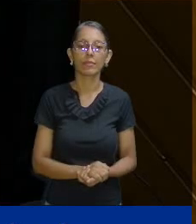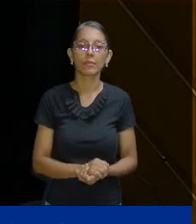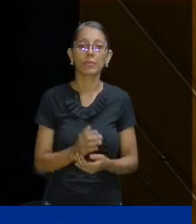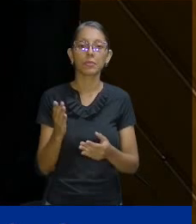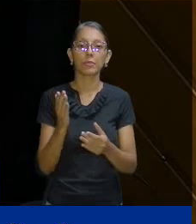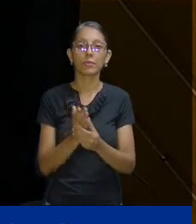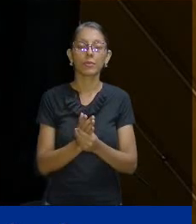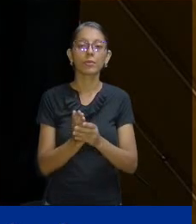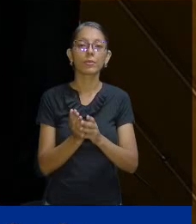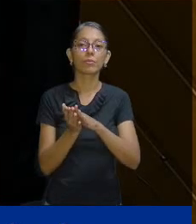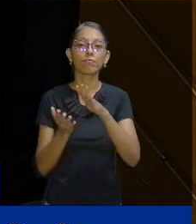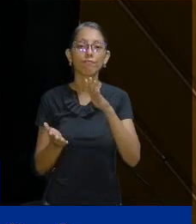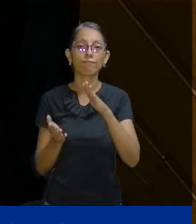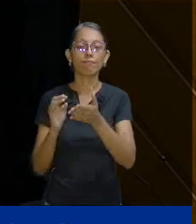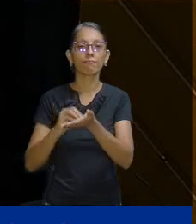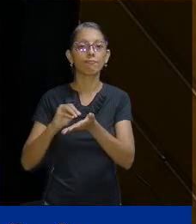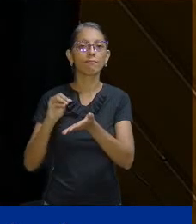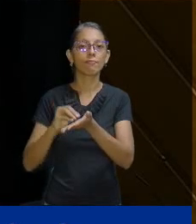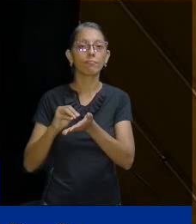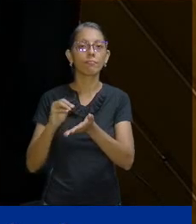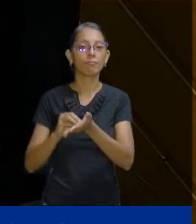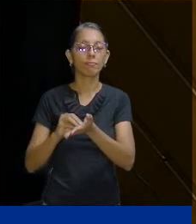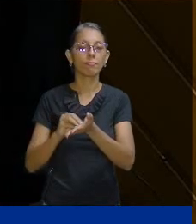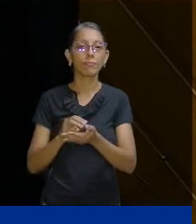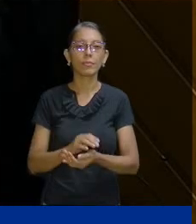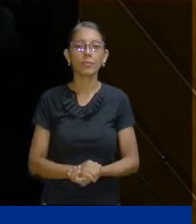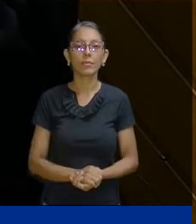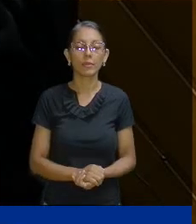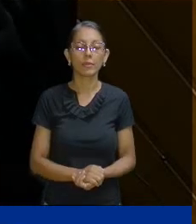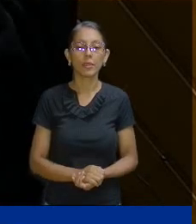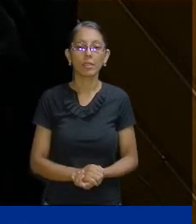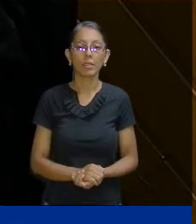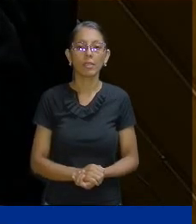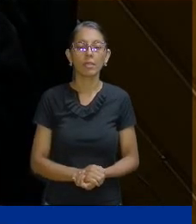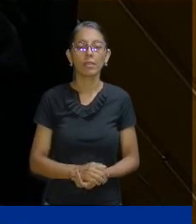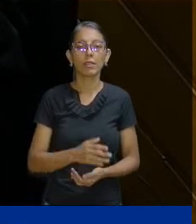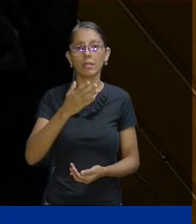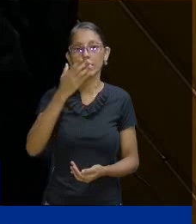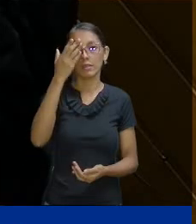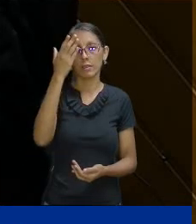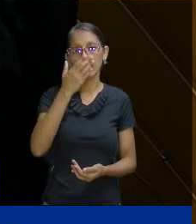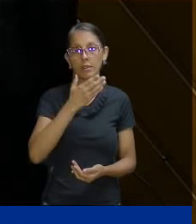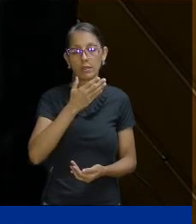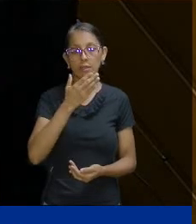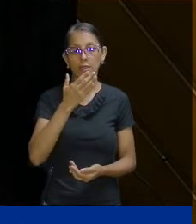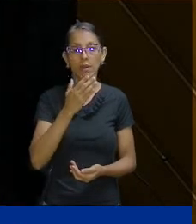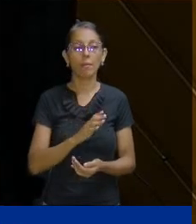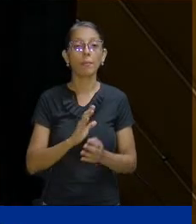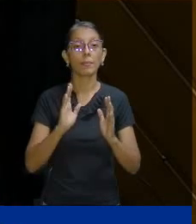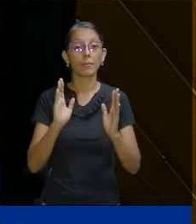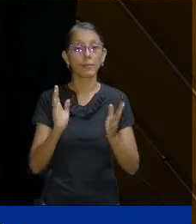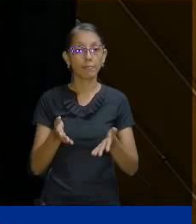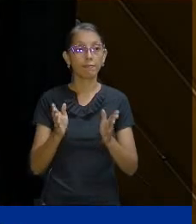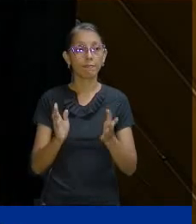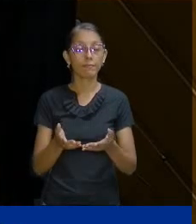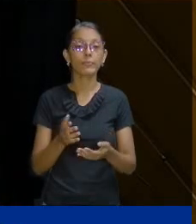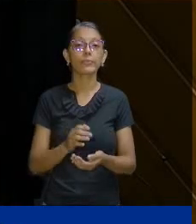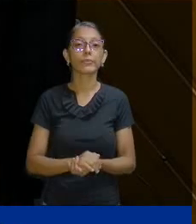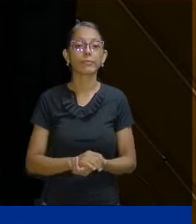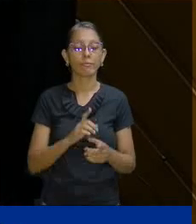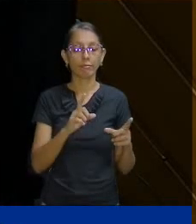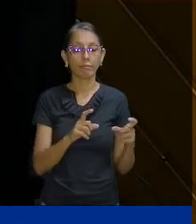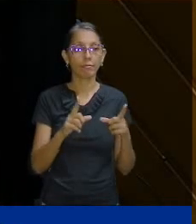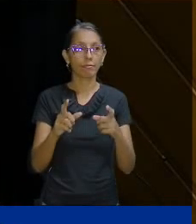a um episódio isolado e descontextualizado. A prova colhida na fase policial, especialmente o print de